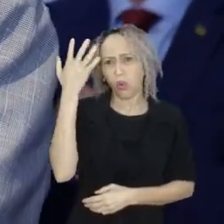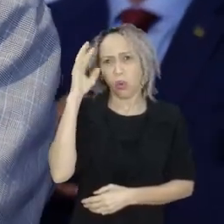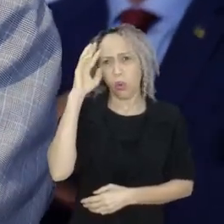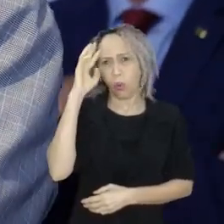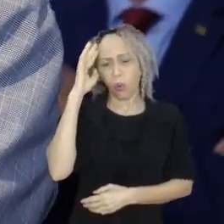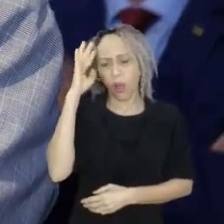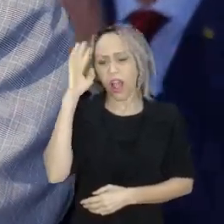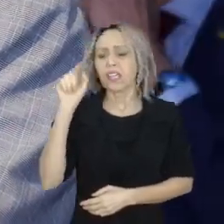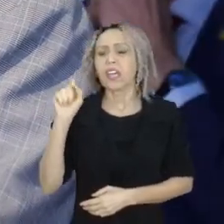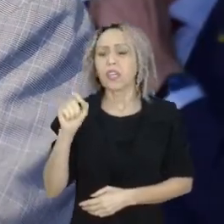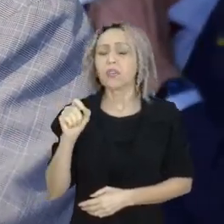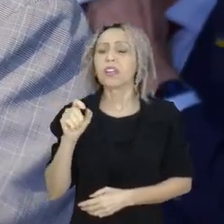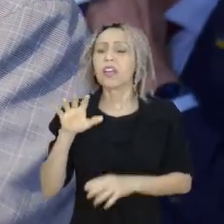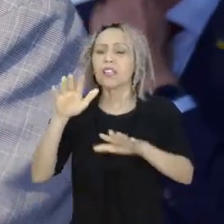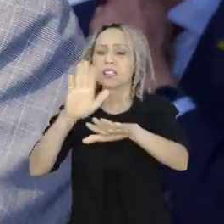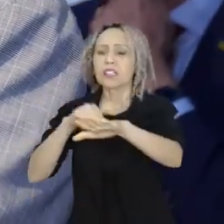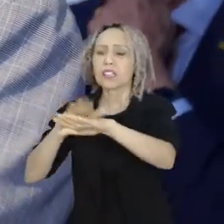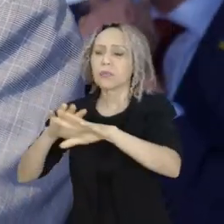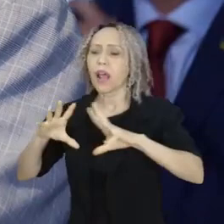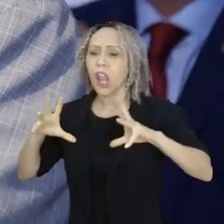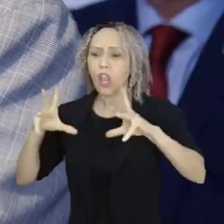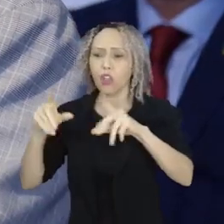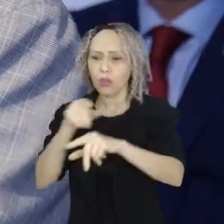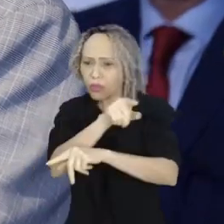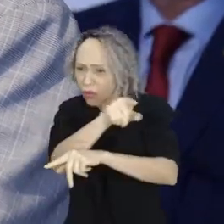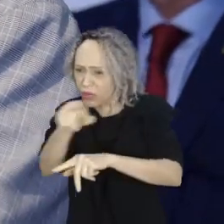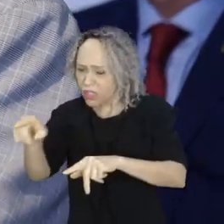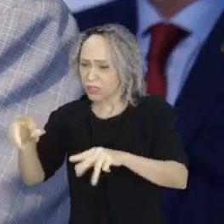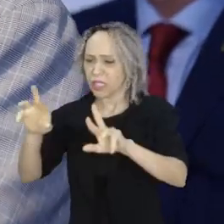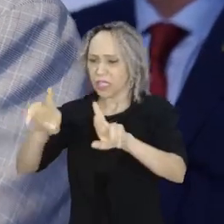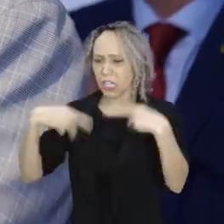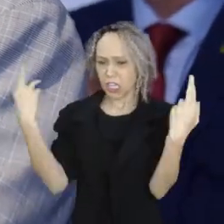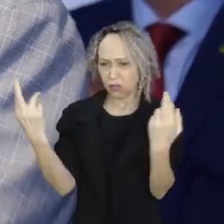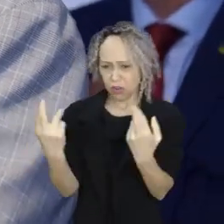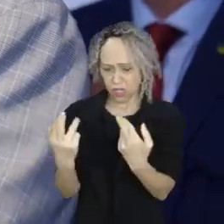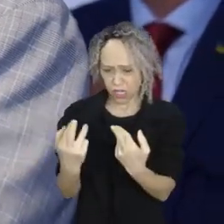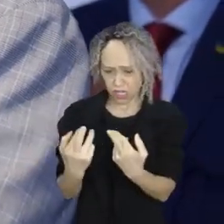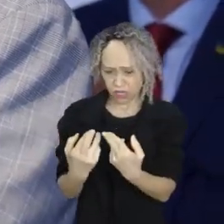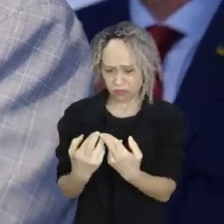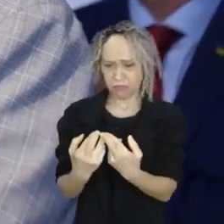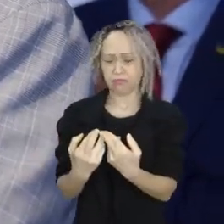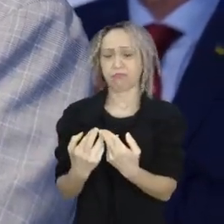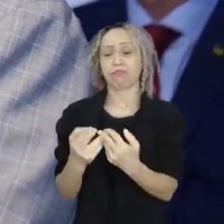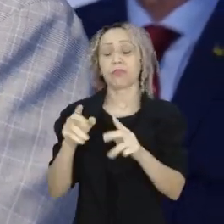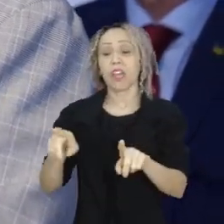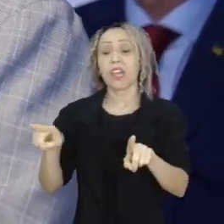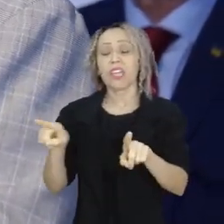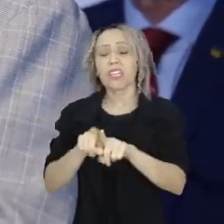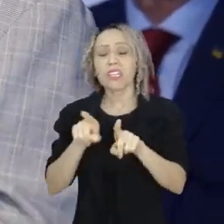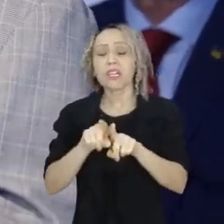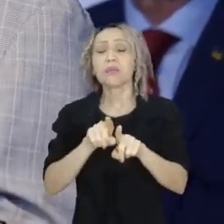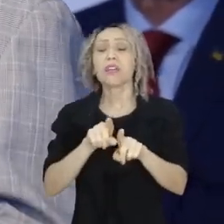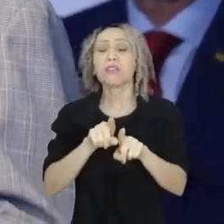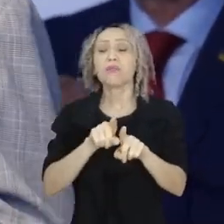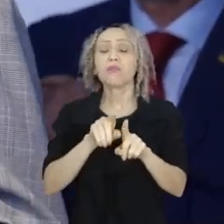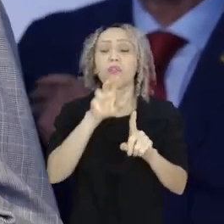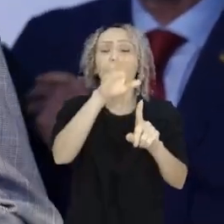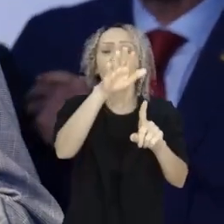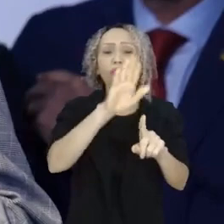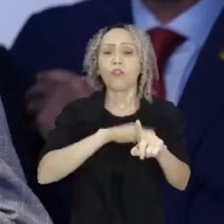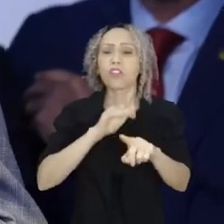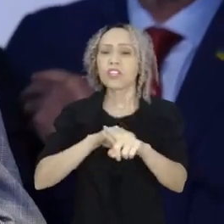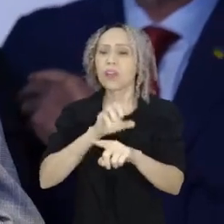os governadores, que é uma promessa minha de campanha, para fazer um levantamento dos 3 principais projetos